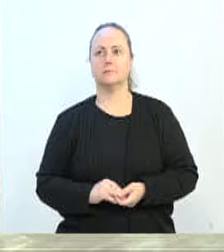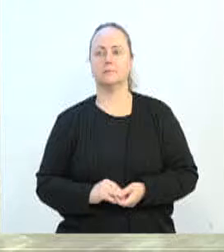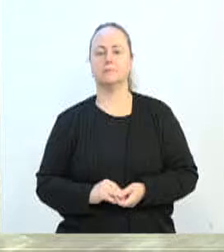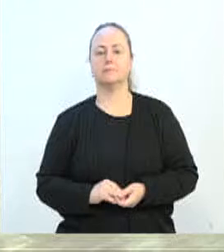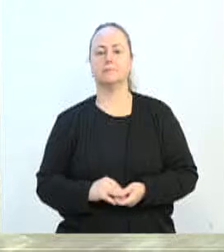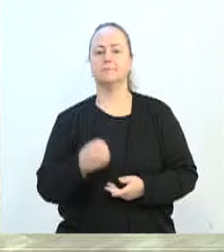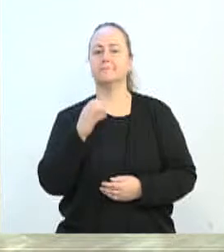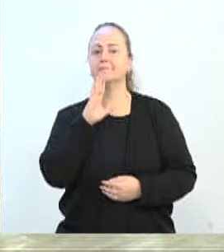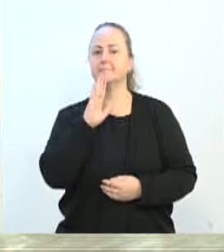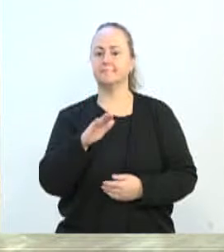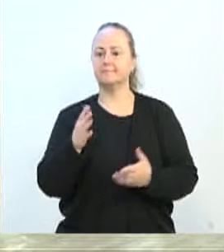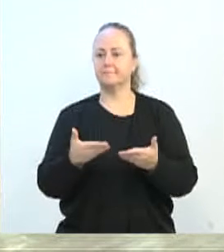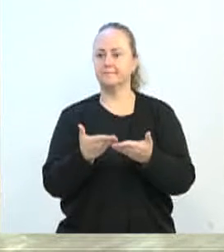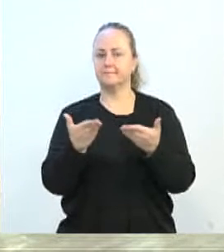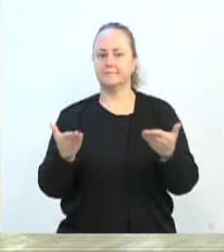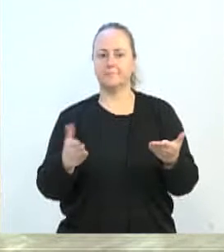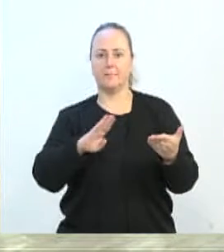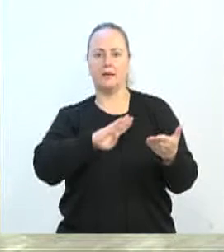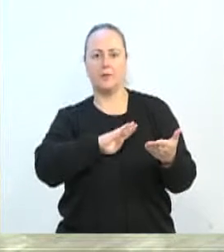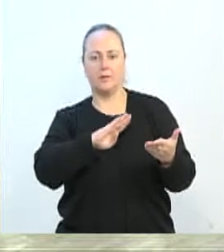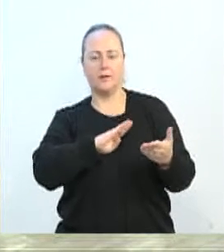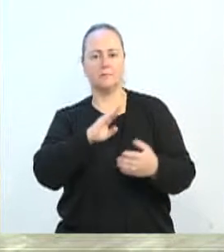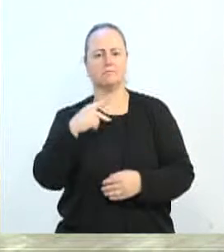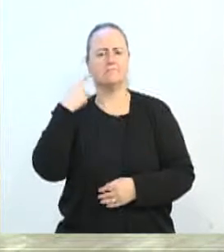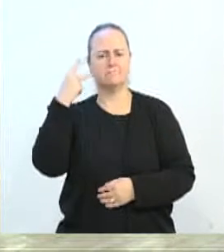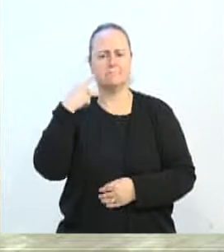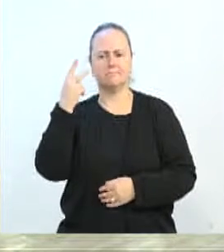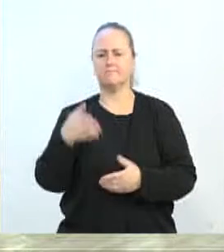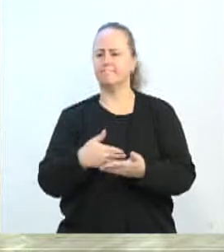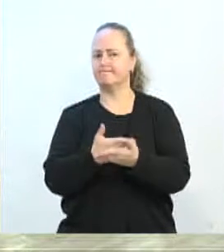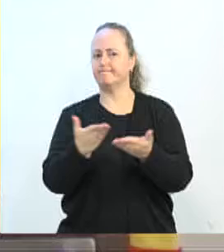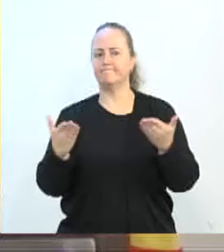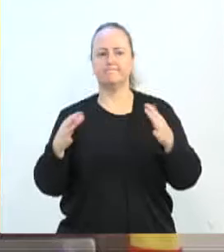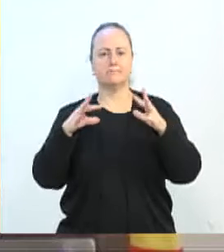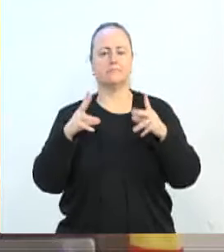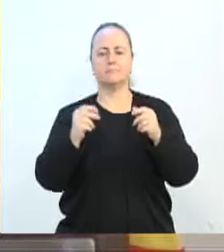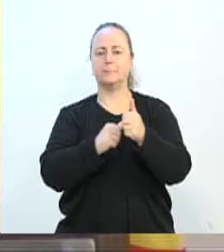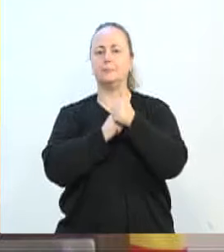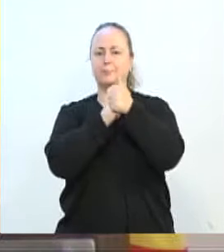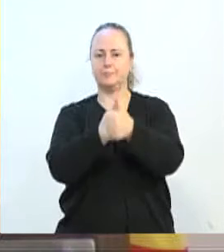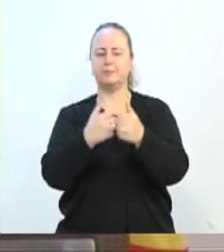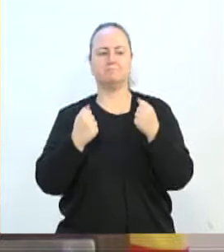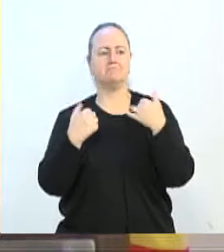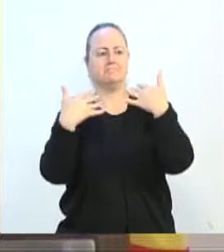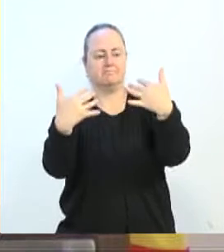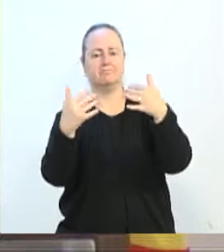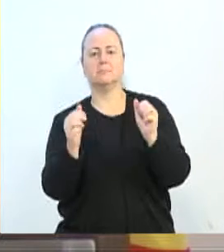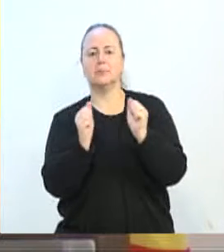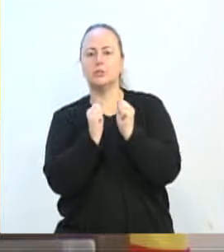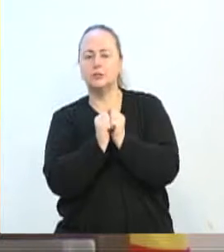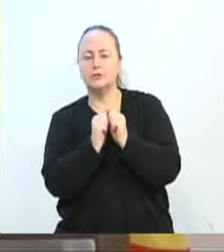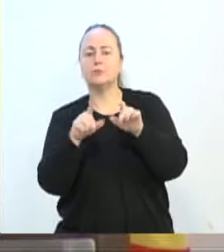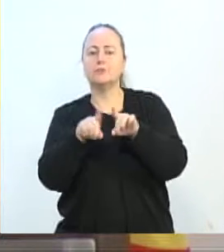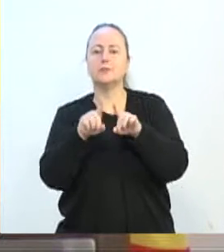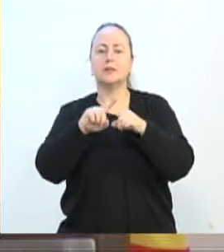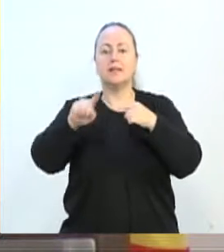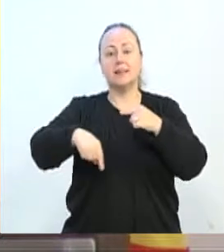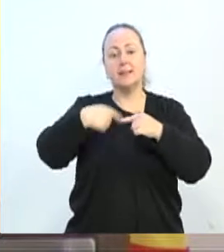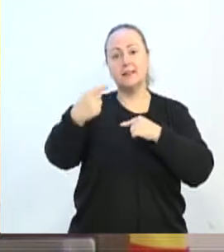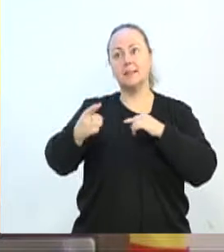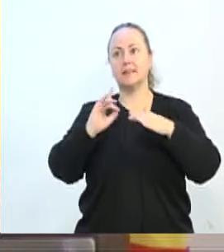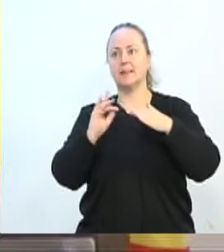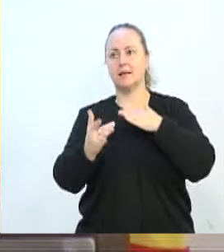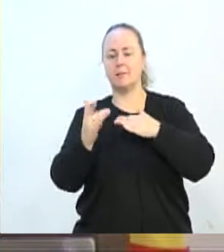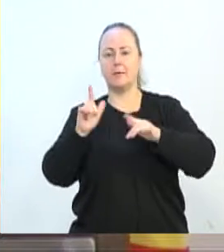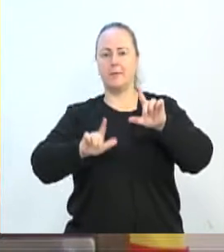Boa tarde colegas vereadores vereadoras que nos acompanha aqui no plenário quem vai nos acompanhar através das redes sociais da